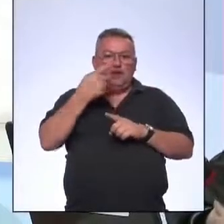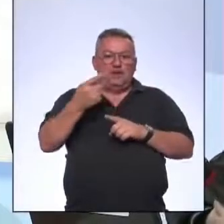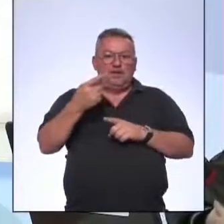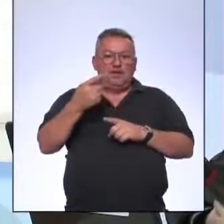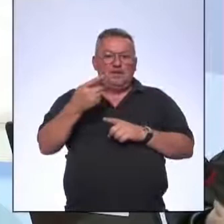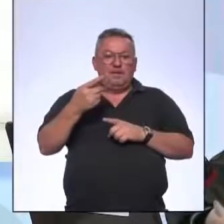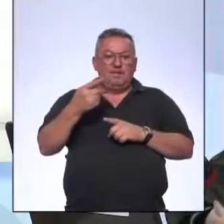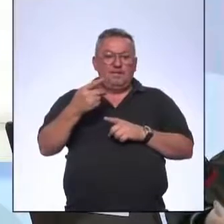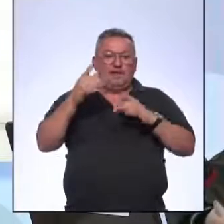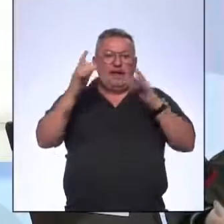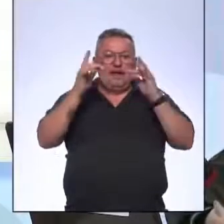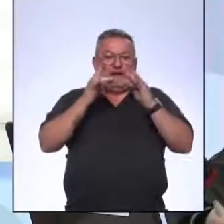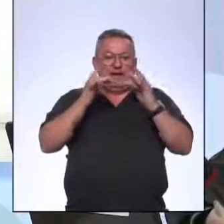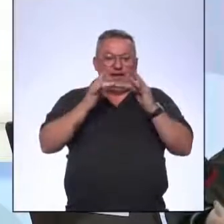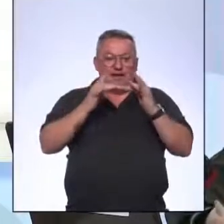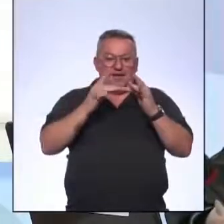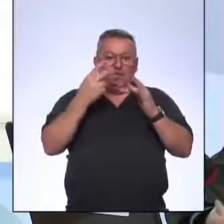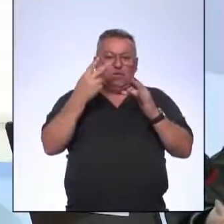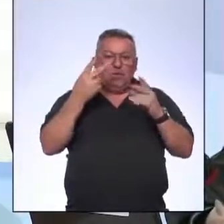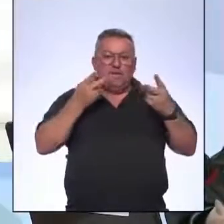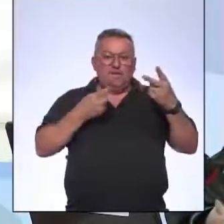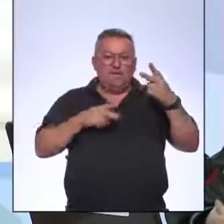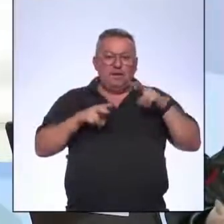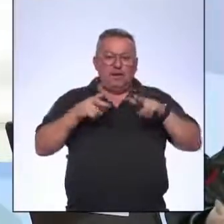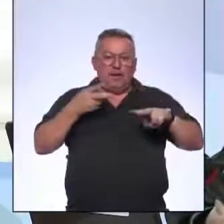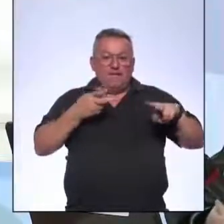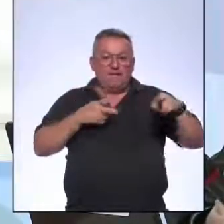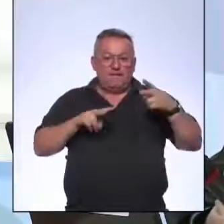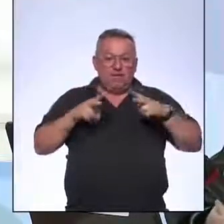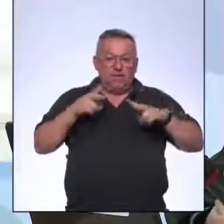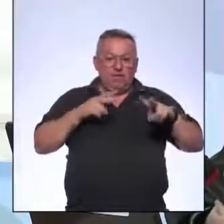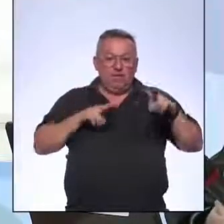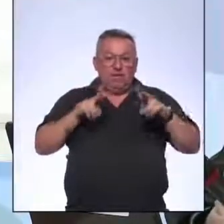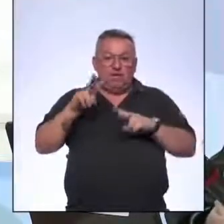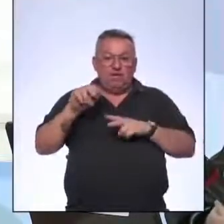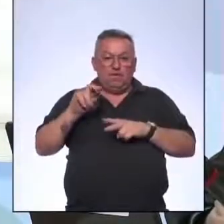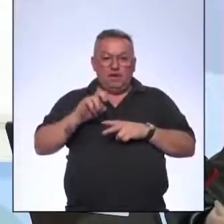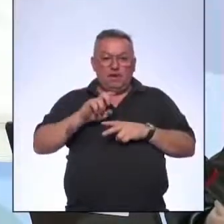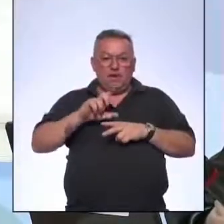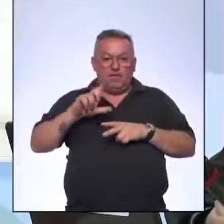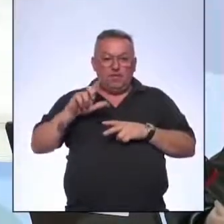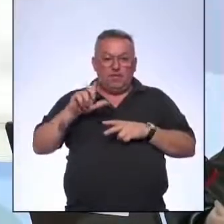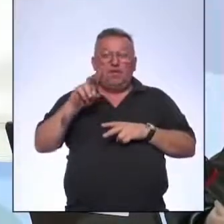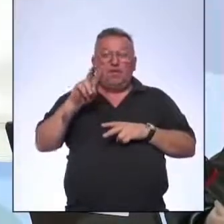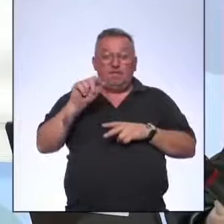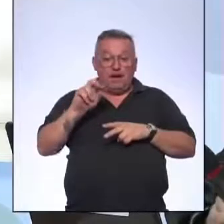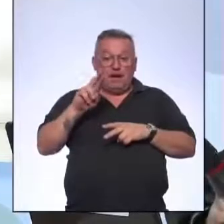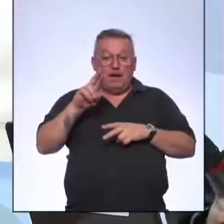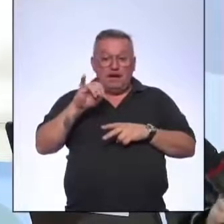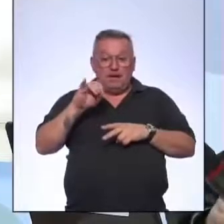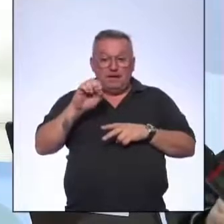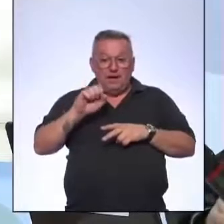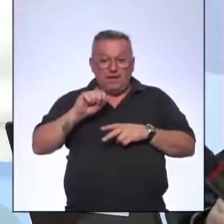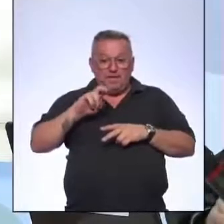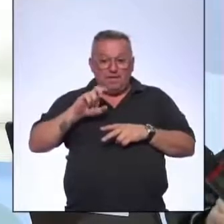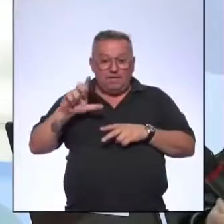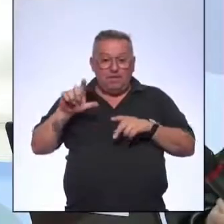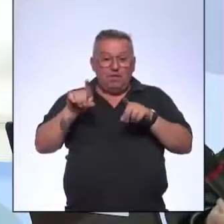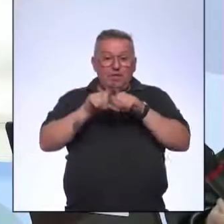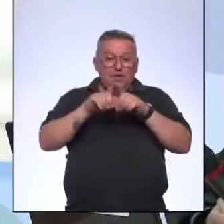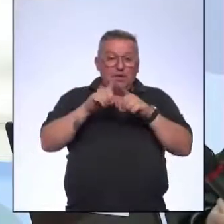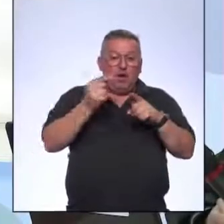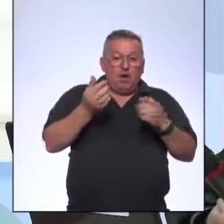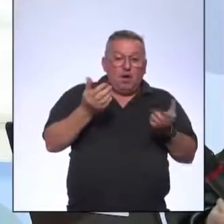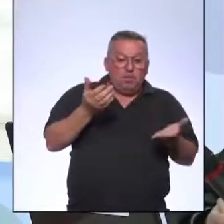da relação entre duas variáveis que são cor peso e valor a ser pago